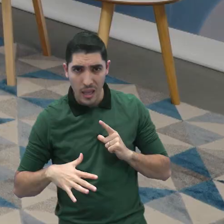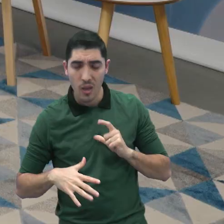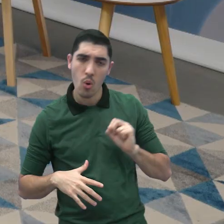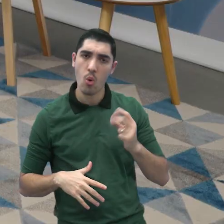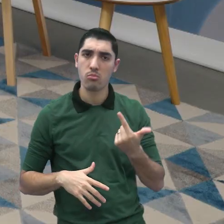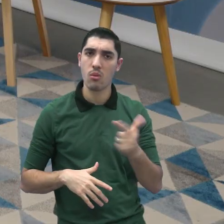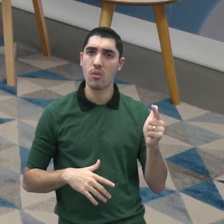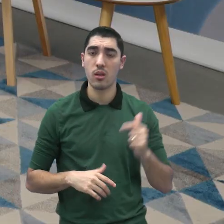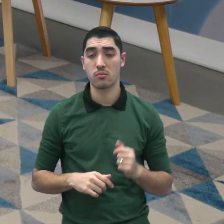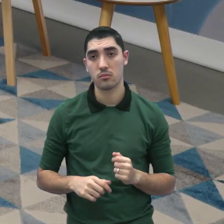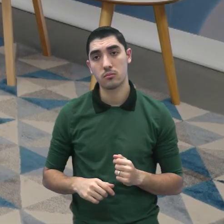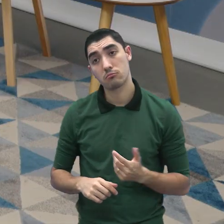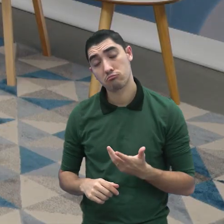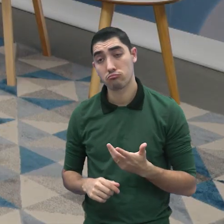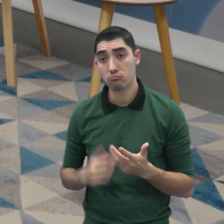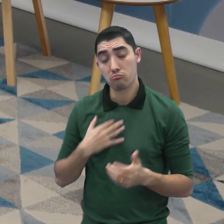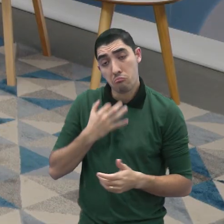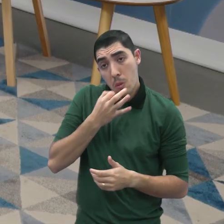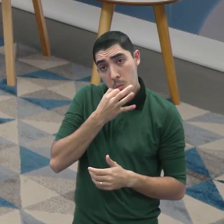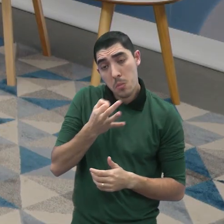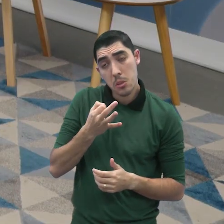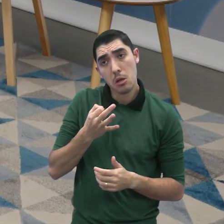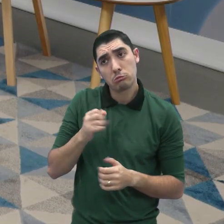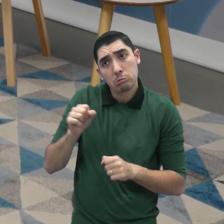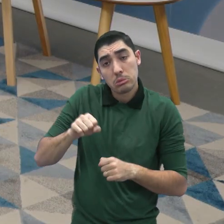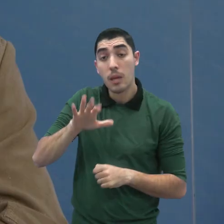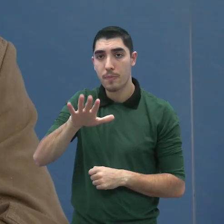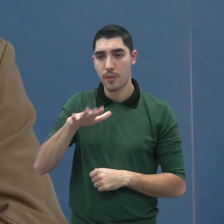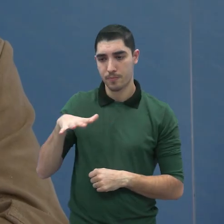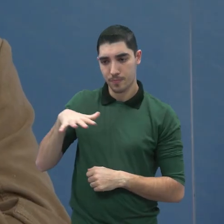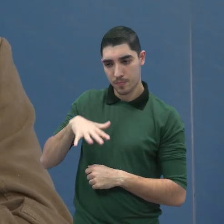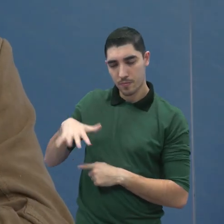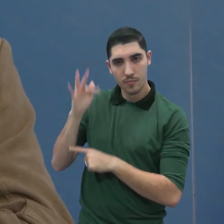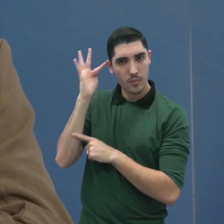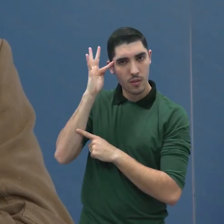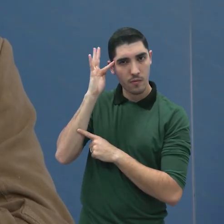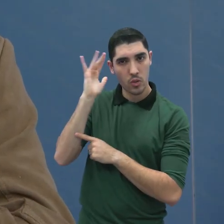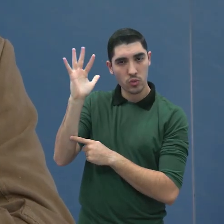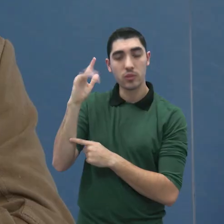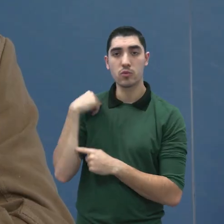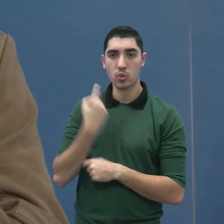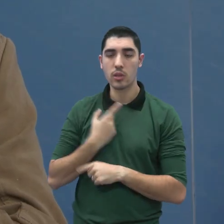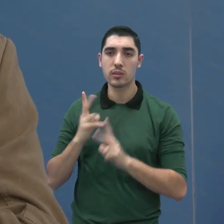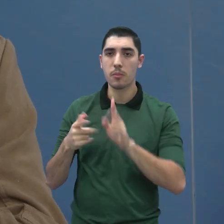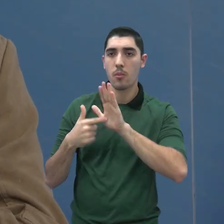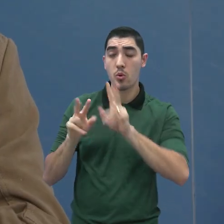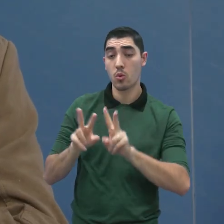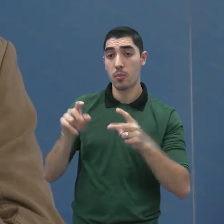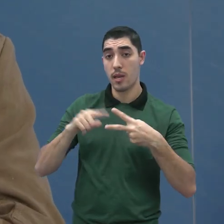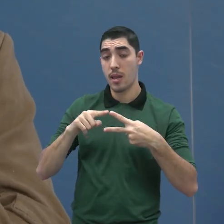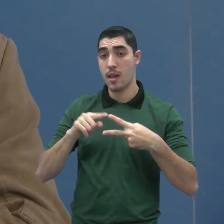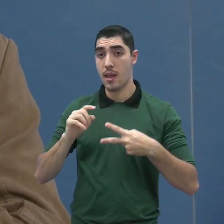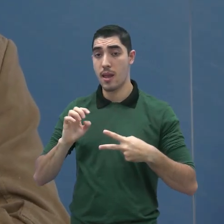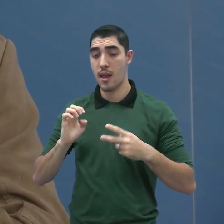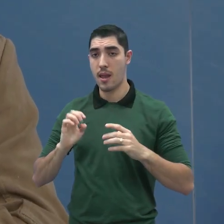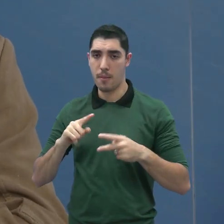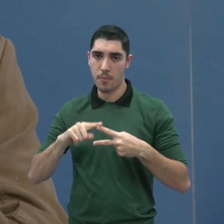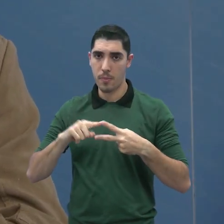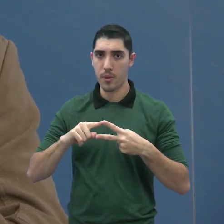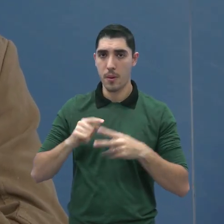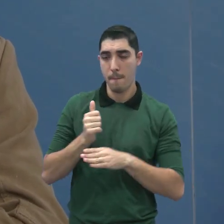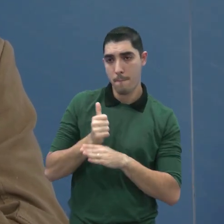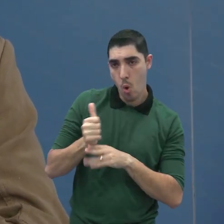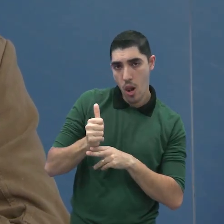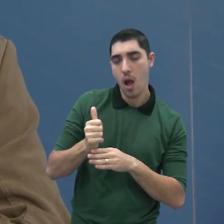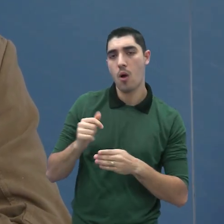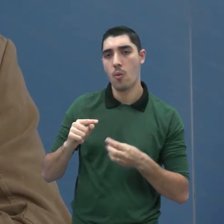sim. Acho que também na filosofia a gente faz uma distinção entre ética e moral. A moral ela está muito mais ligada a uma